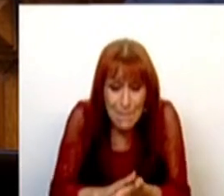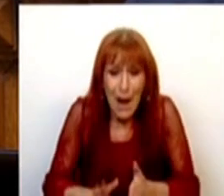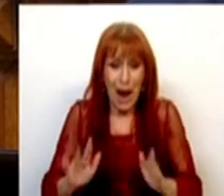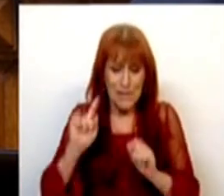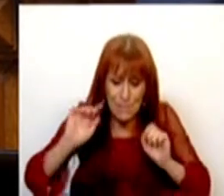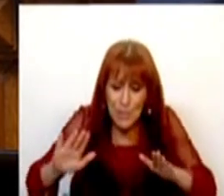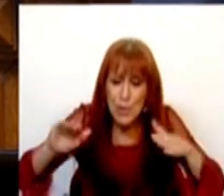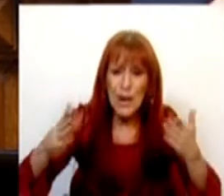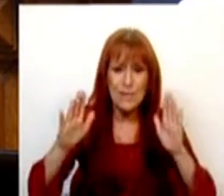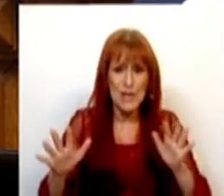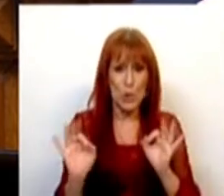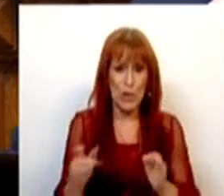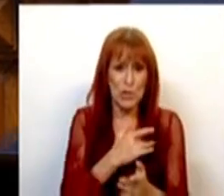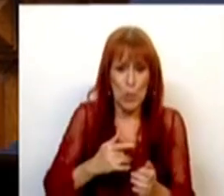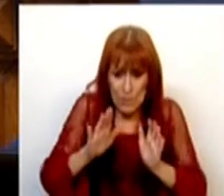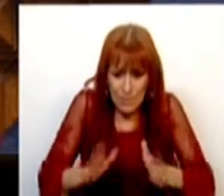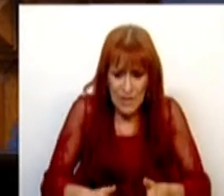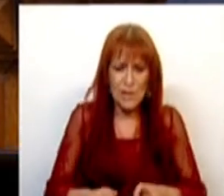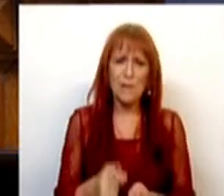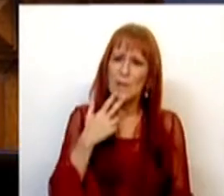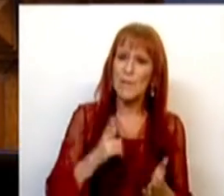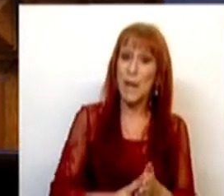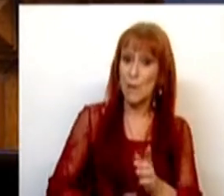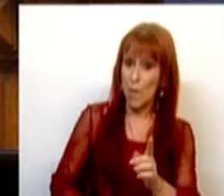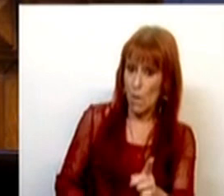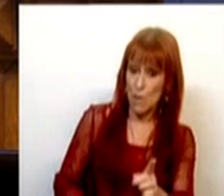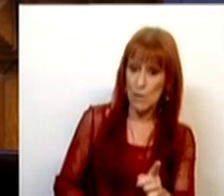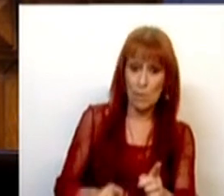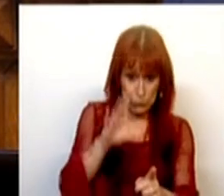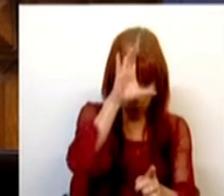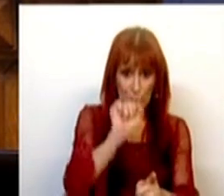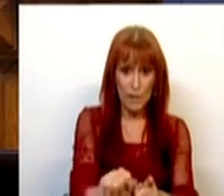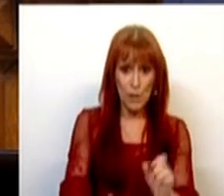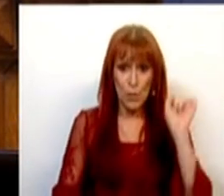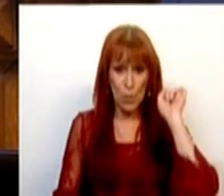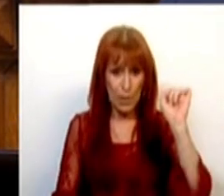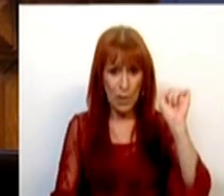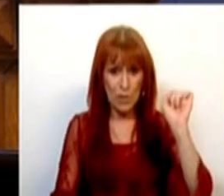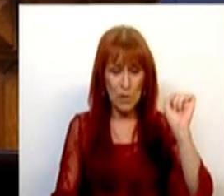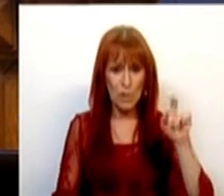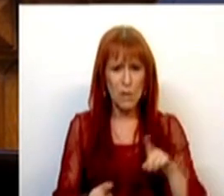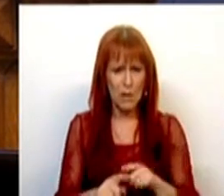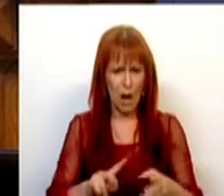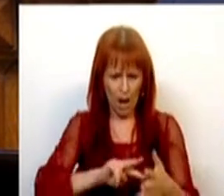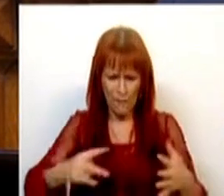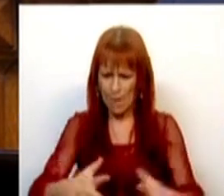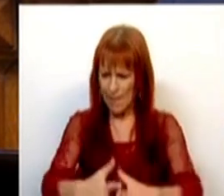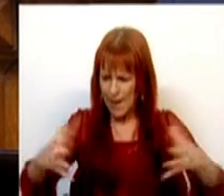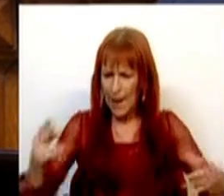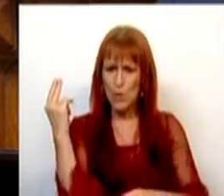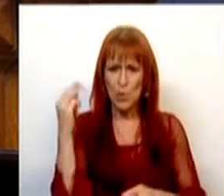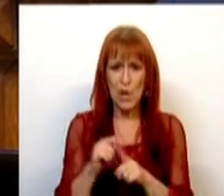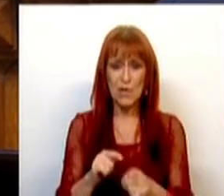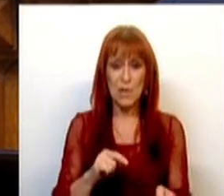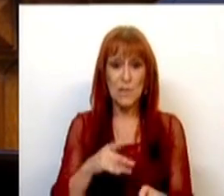ser a prioridade dos cuidados de saúde e, na verdade, foi o Governo do Partido Socialista que fez a grande reforma das unidades de